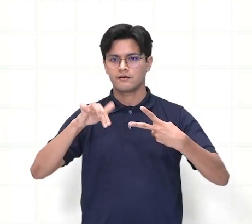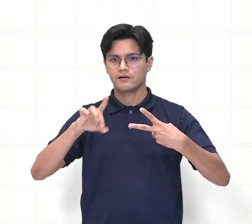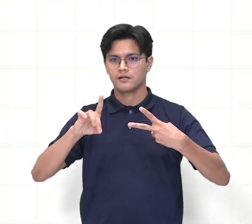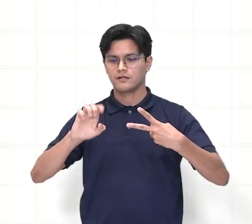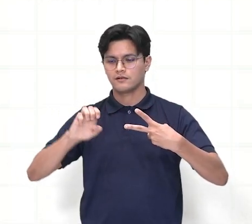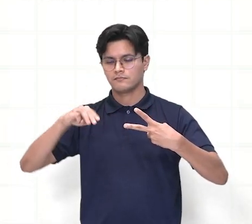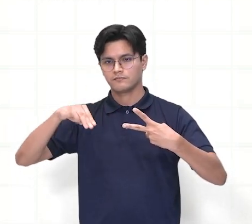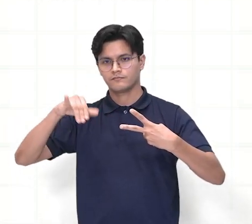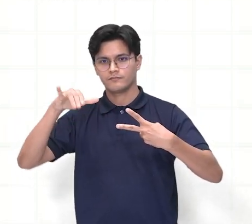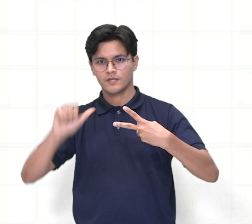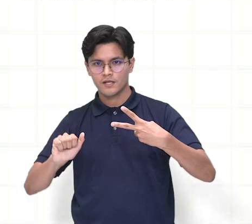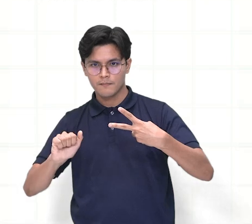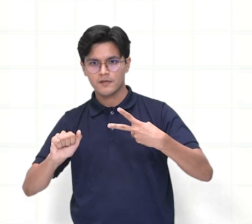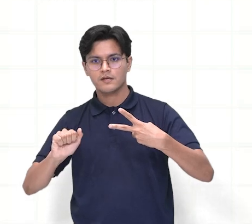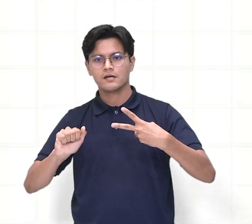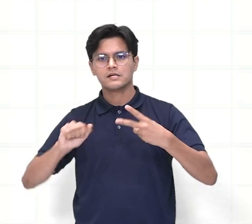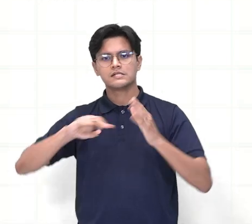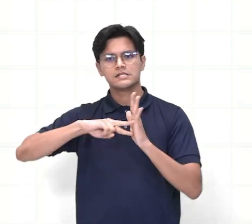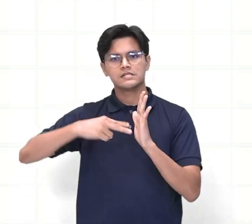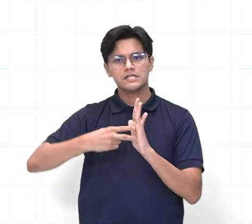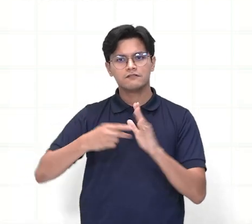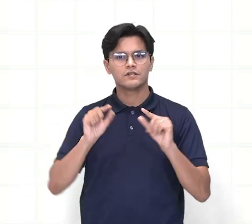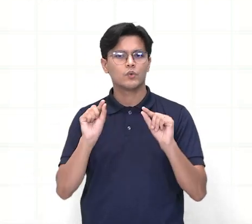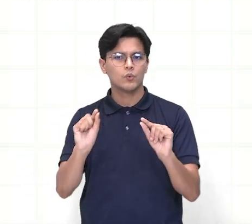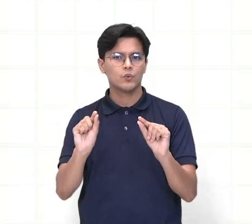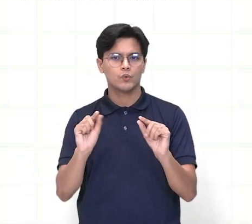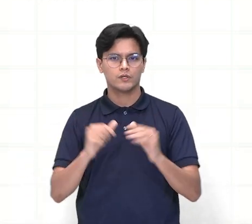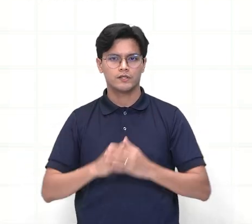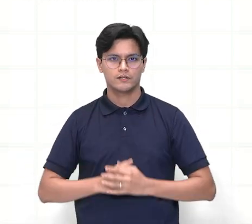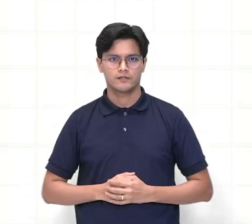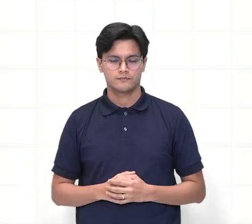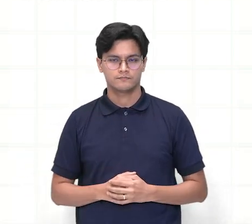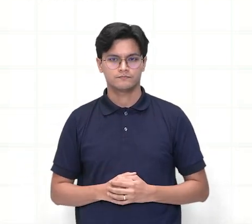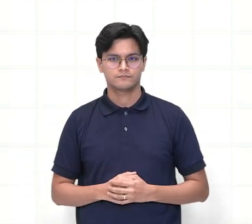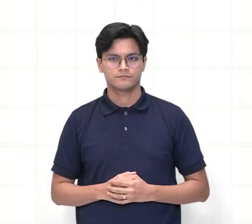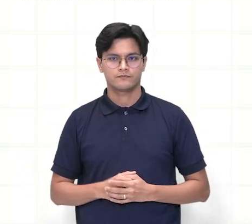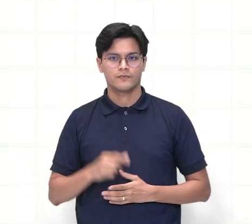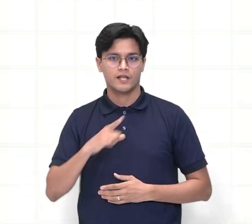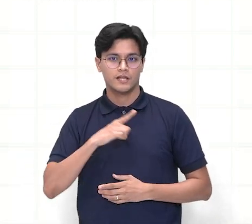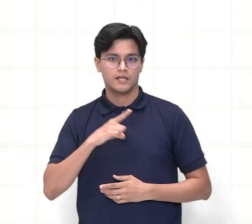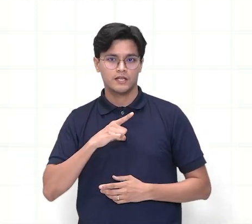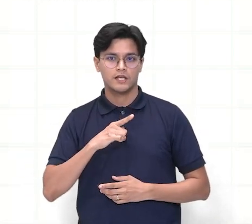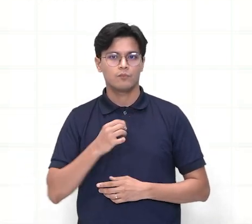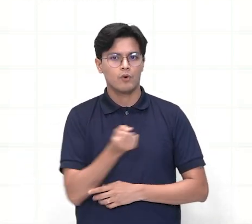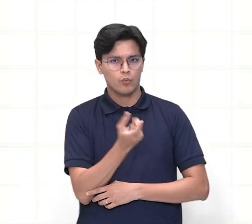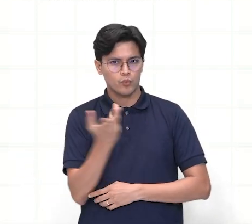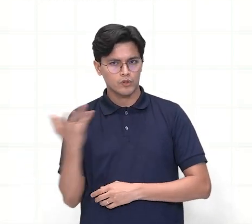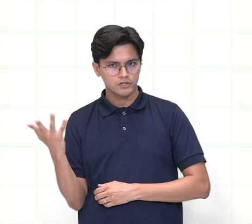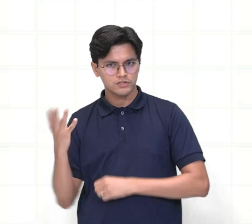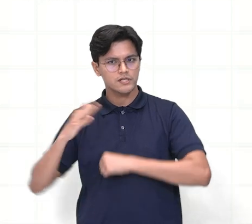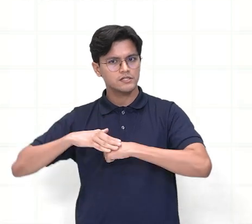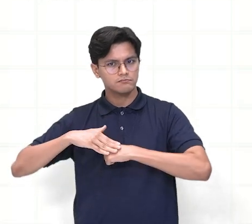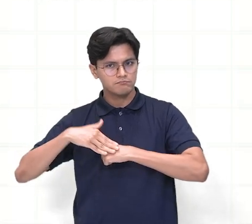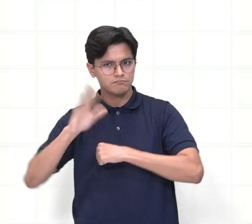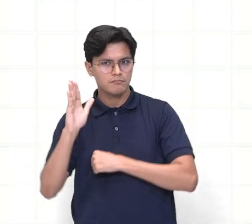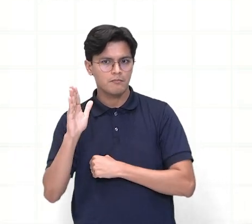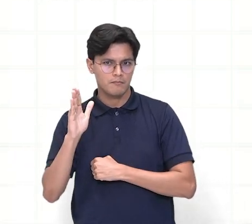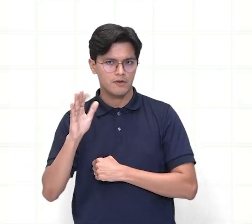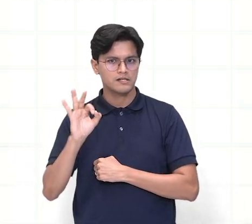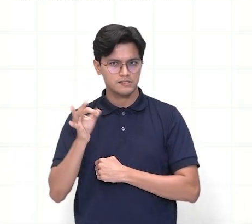quê? Que são doenças que vai ter um número maior de ocorrência